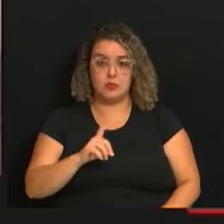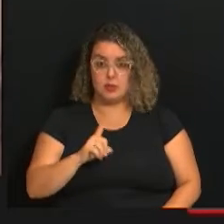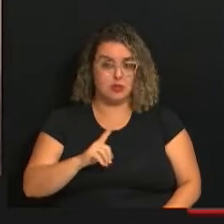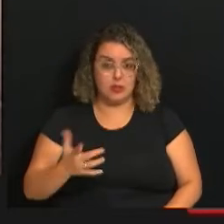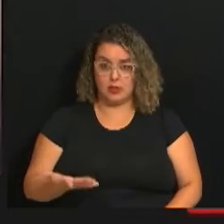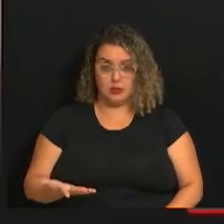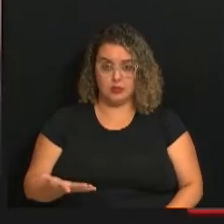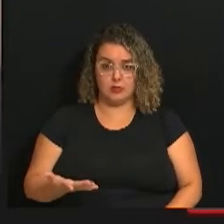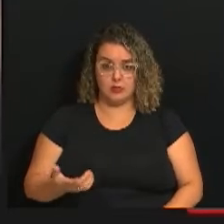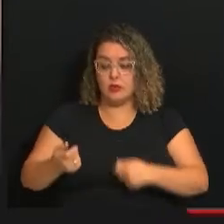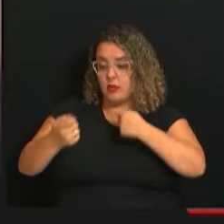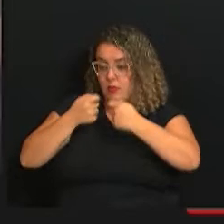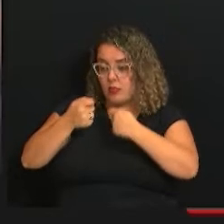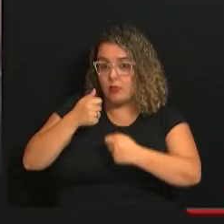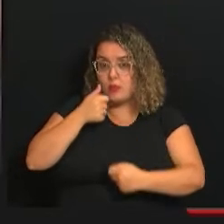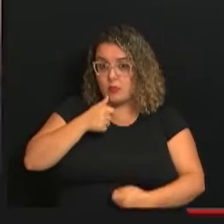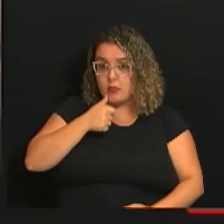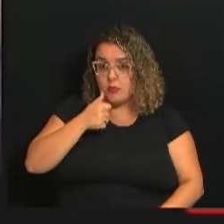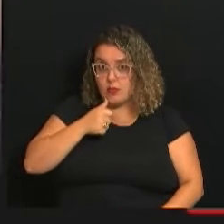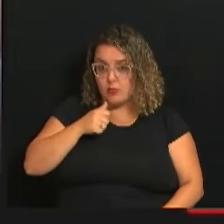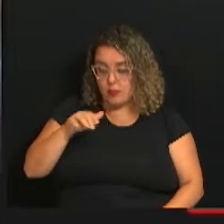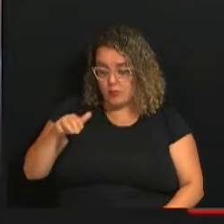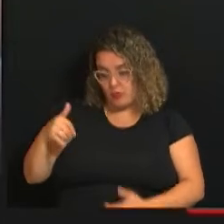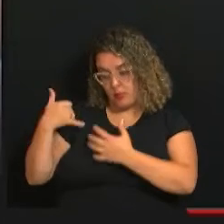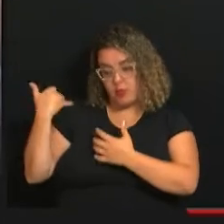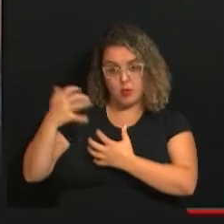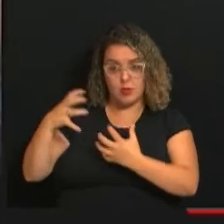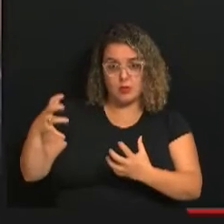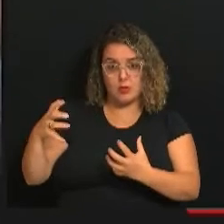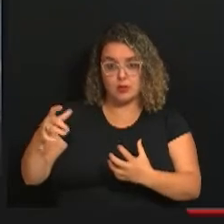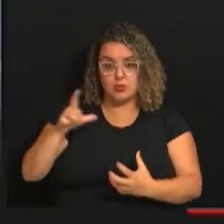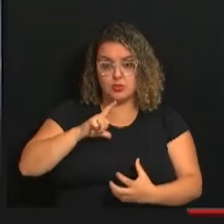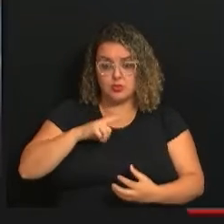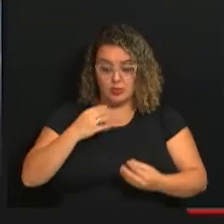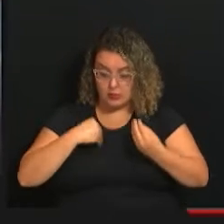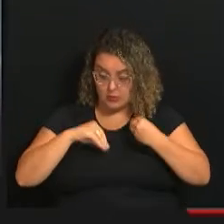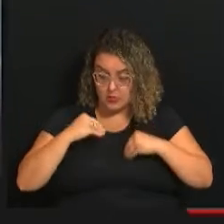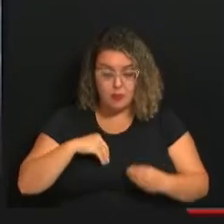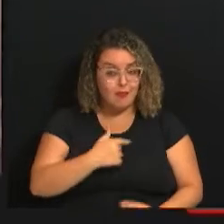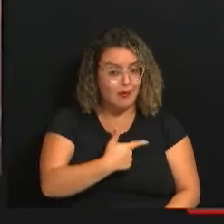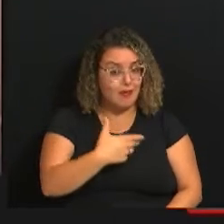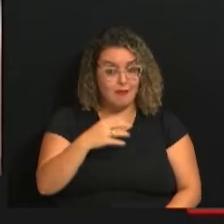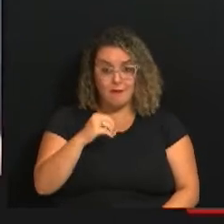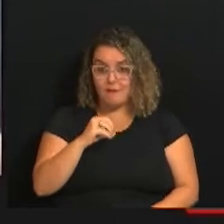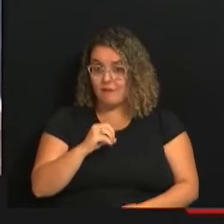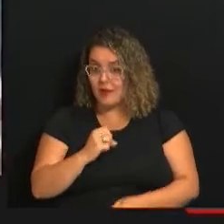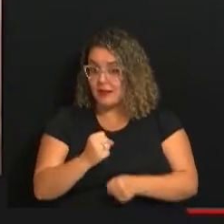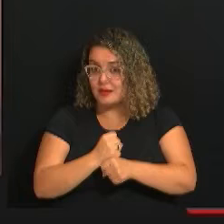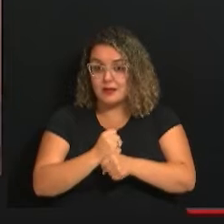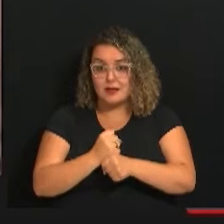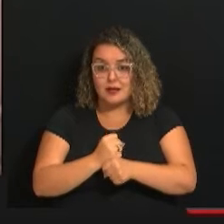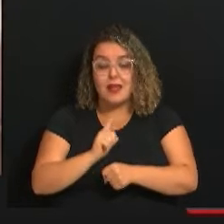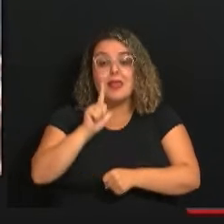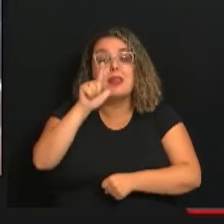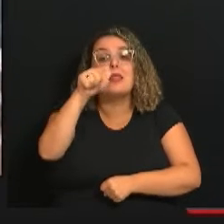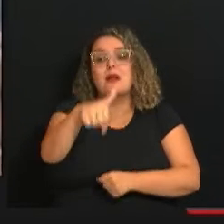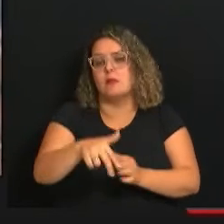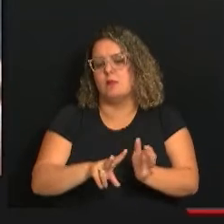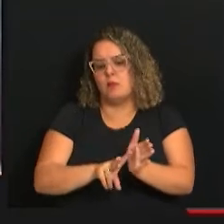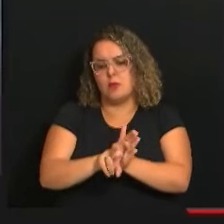essas doenças é igualzinho a câncer, ninguém toca no assunto, ninguém fala para não atrair. É um tabu ainda, né?